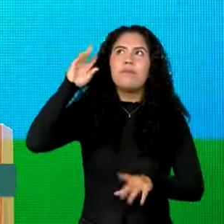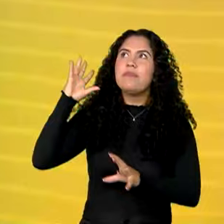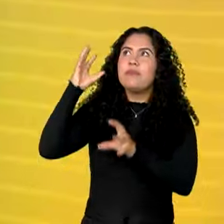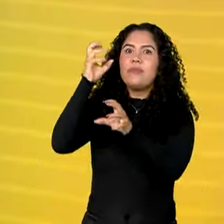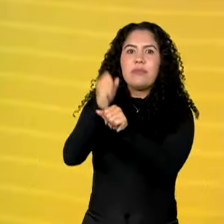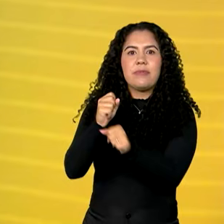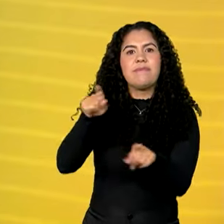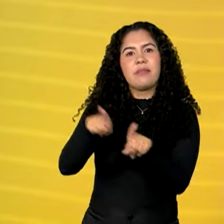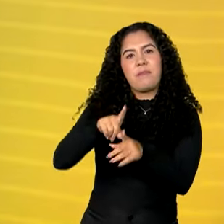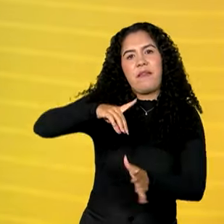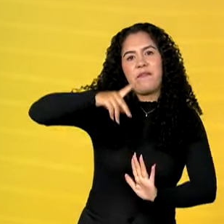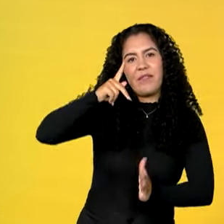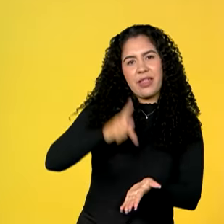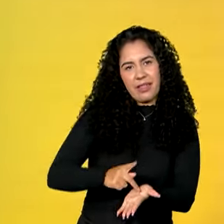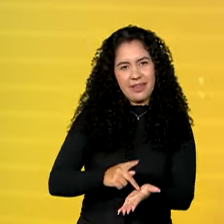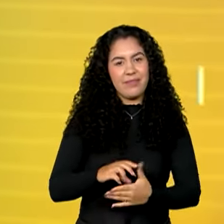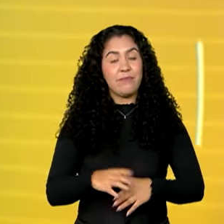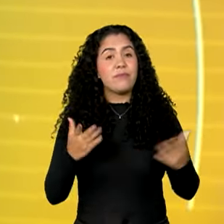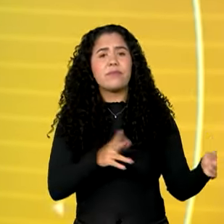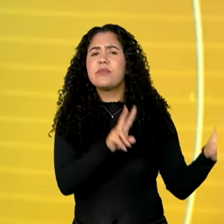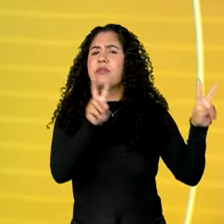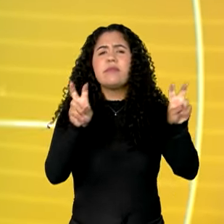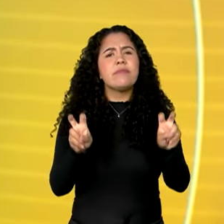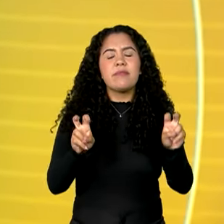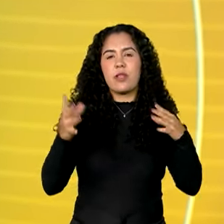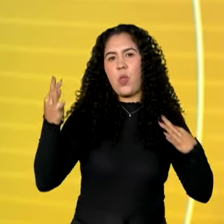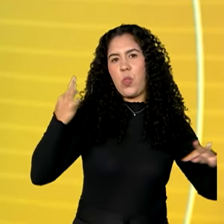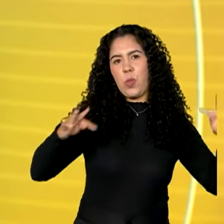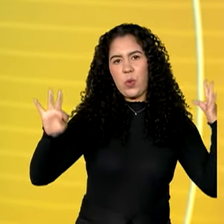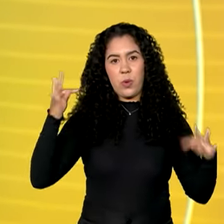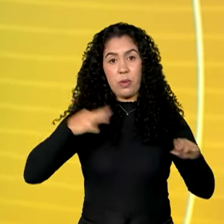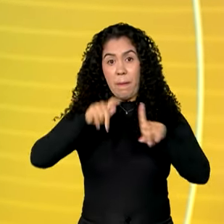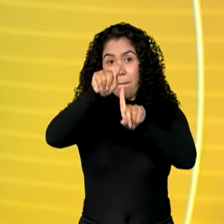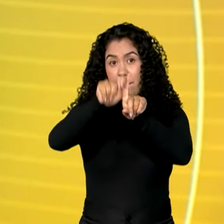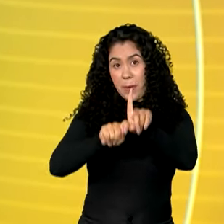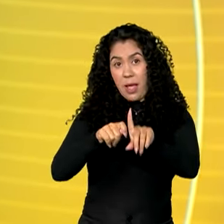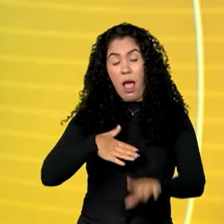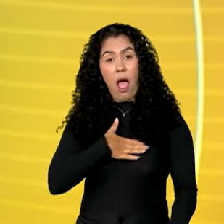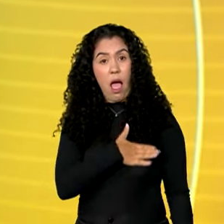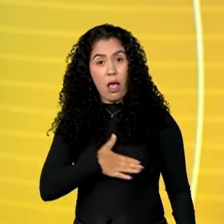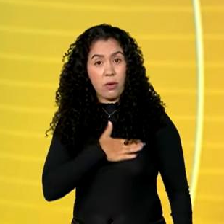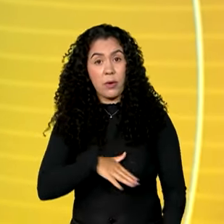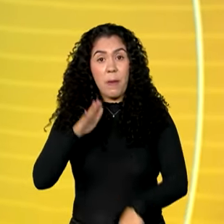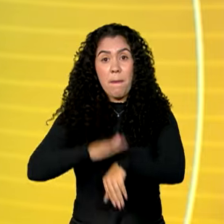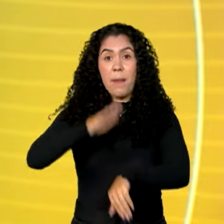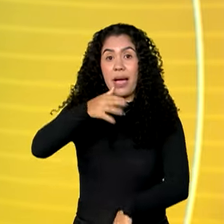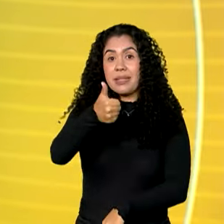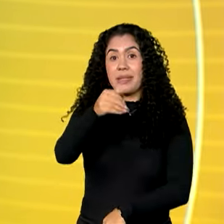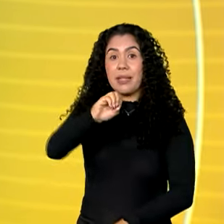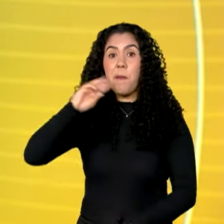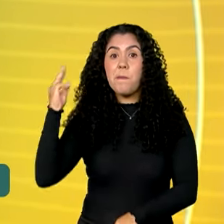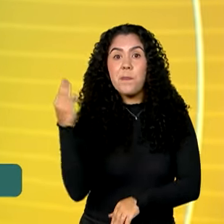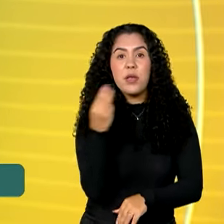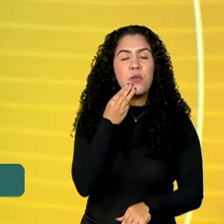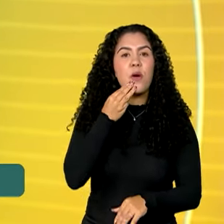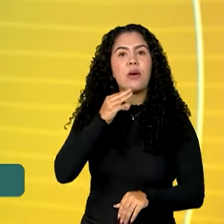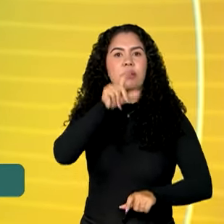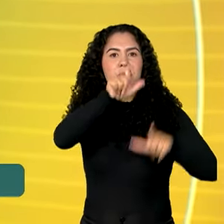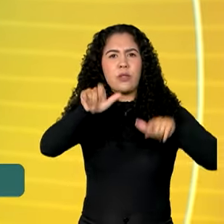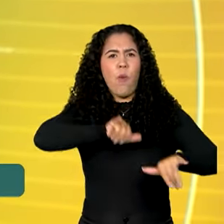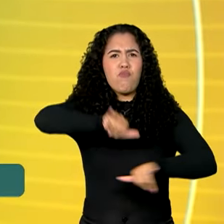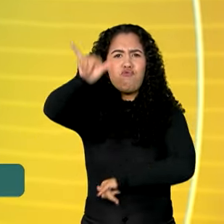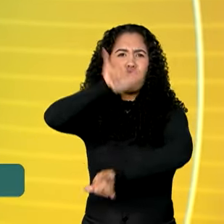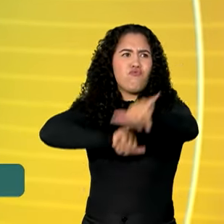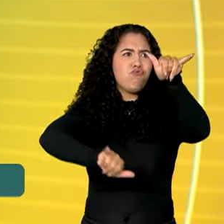verdade. O assunto agora é turismo. Em agosto, mais de 10 milhões de pessoas passaram pelos aeroportos